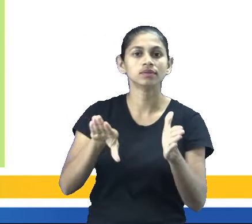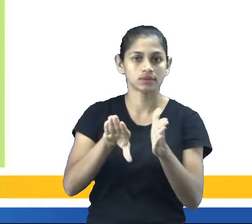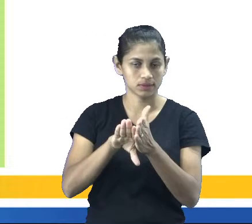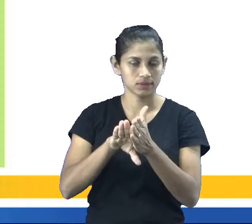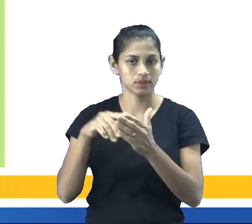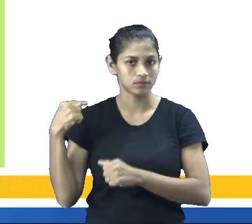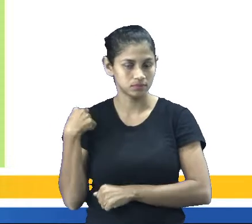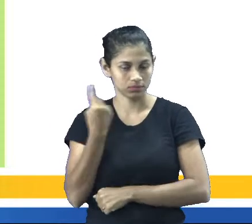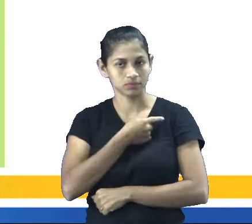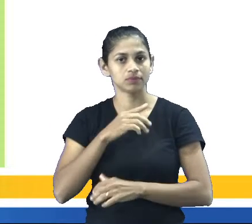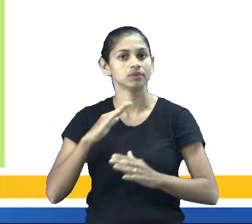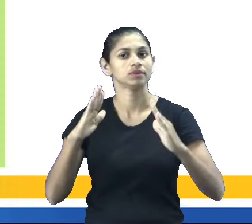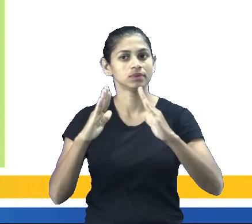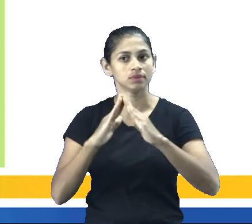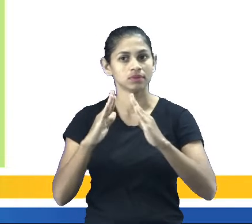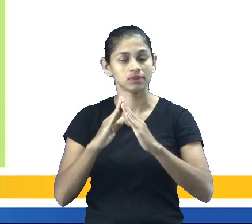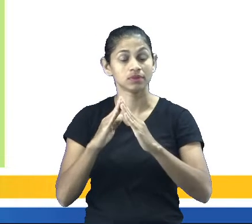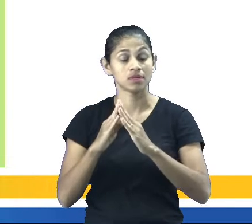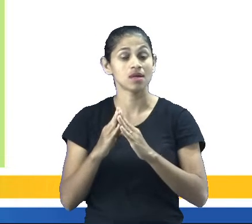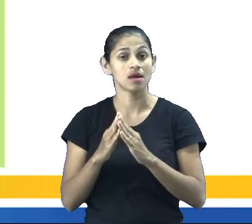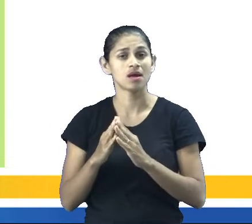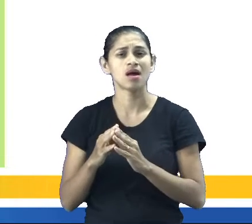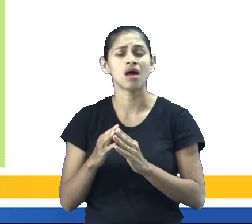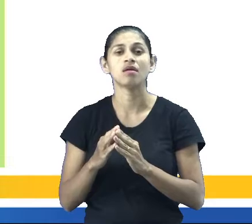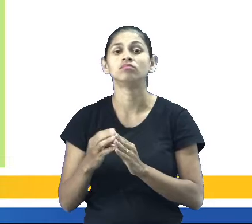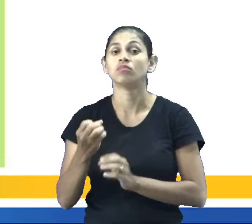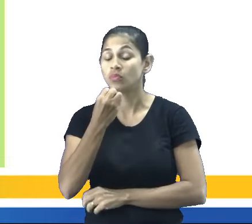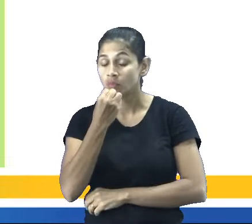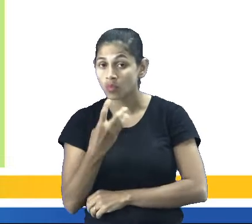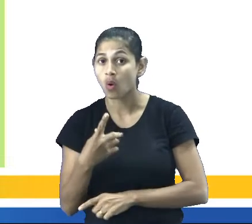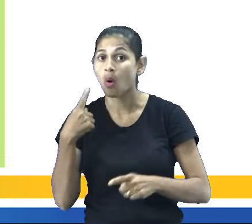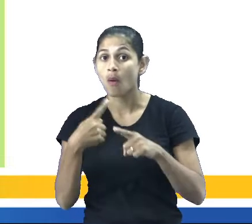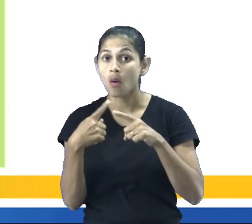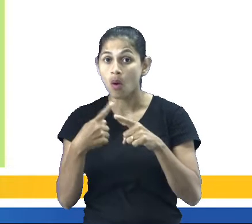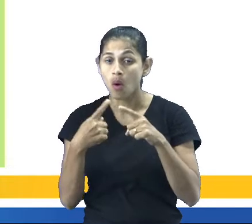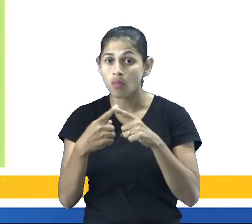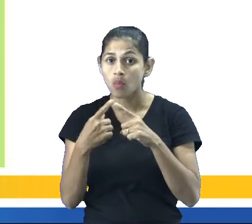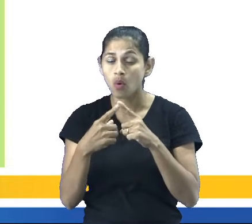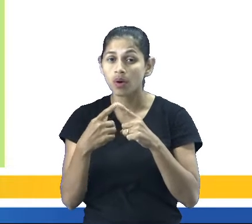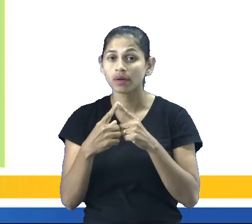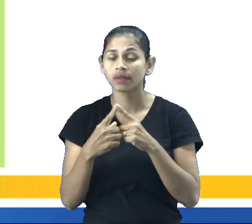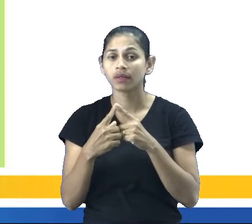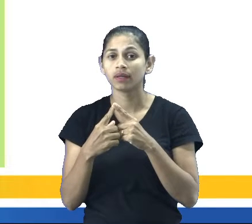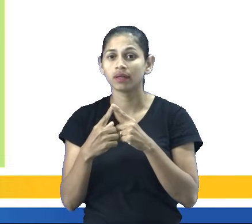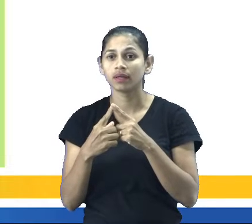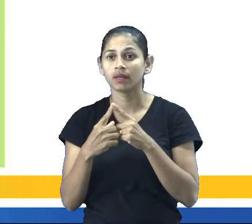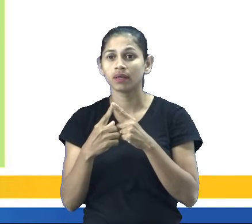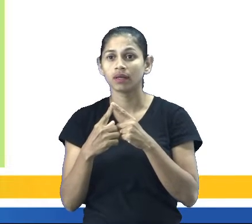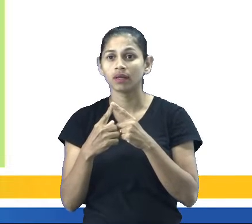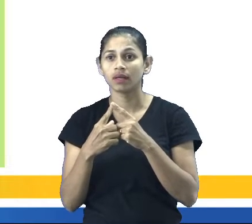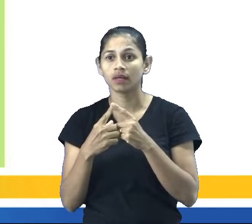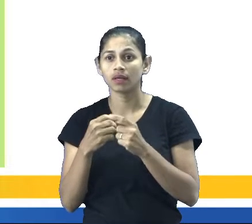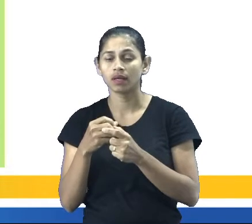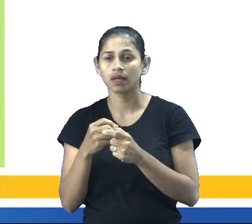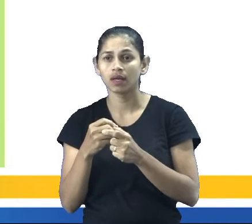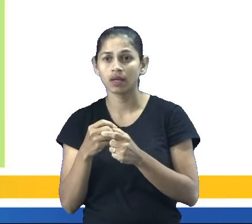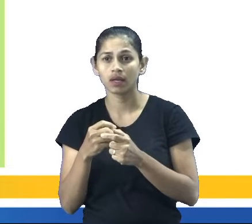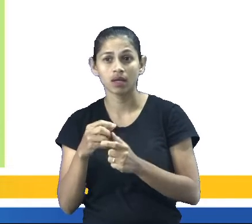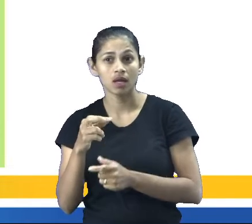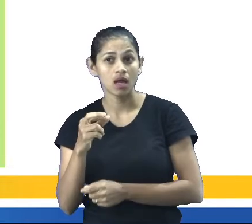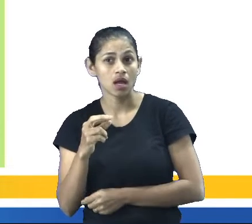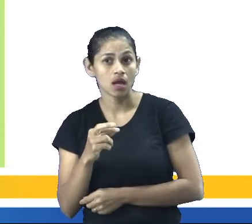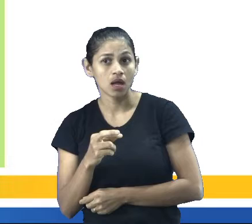de luz, ela vai lá para baixo, né? Tem alguns lugares que, né, dependendo do local e da quantidade de placas, a pessoa nem